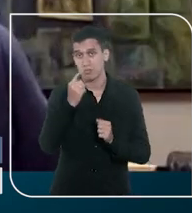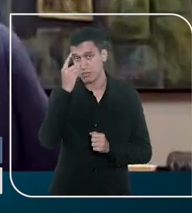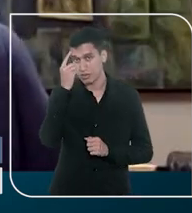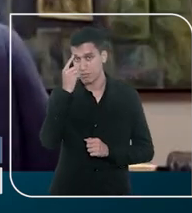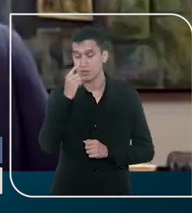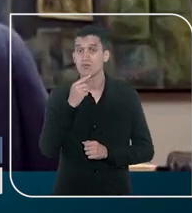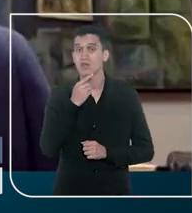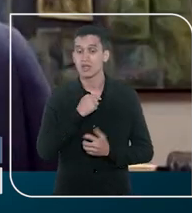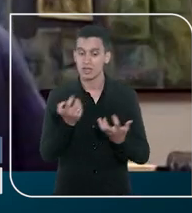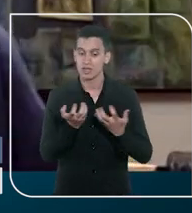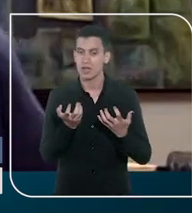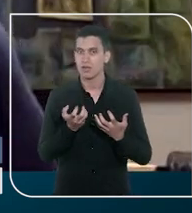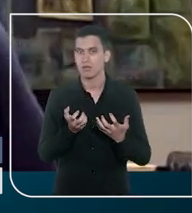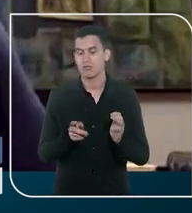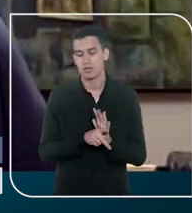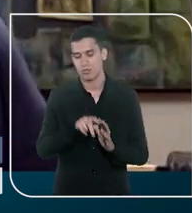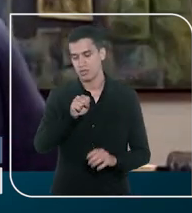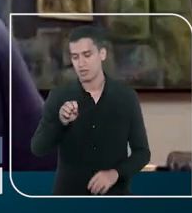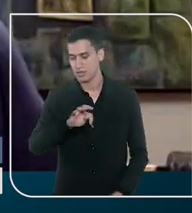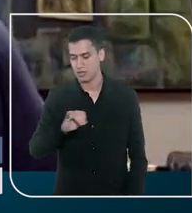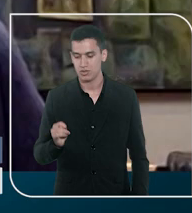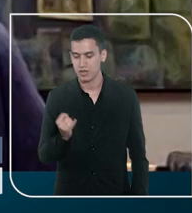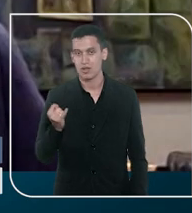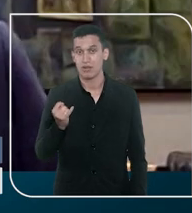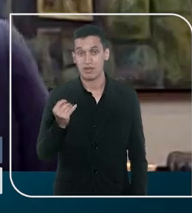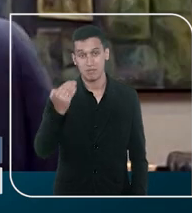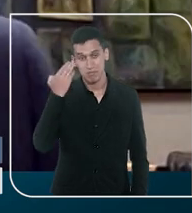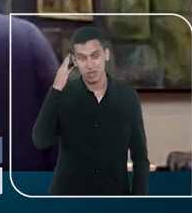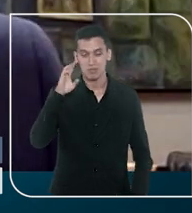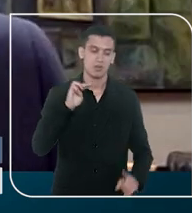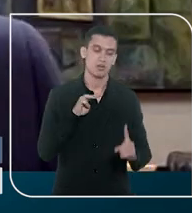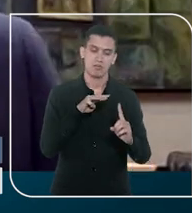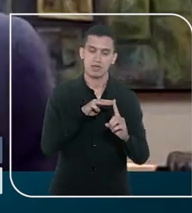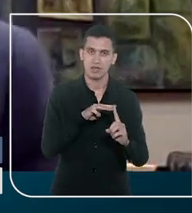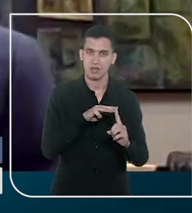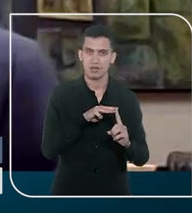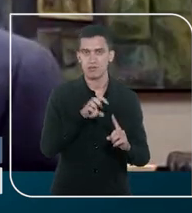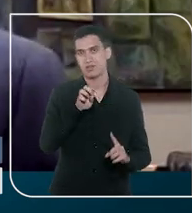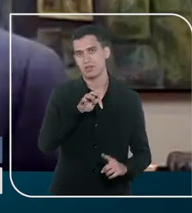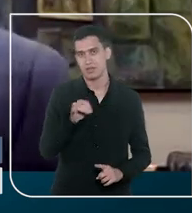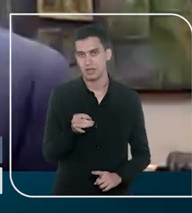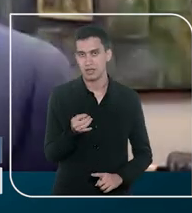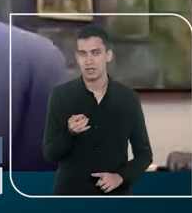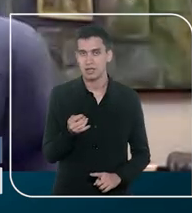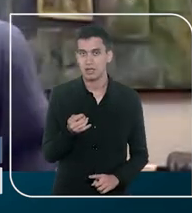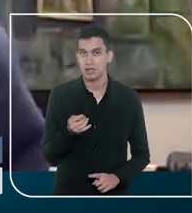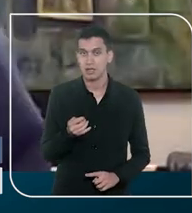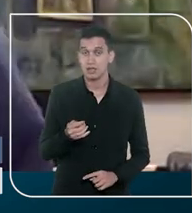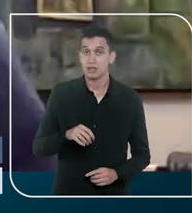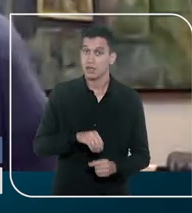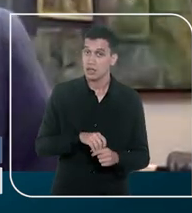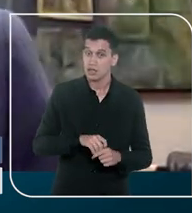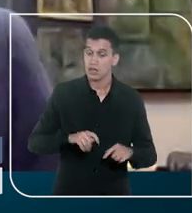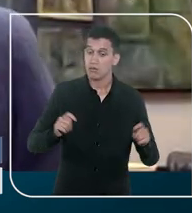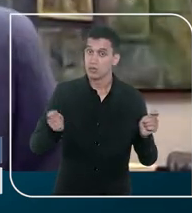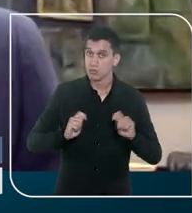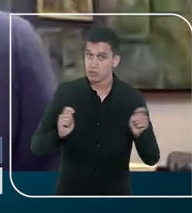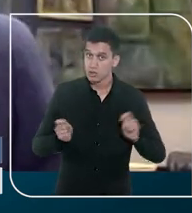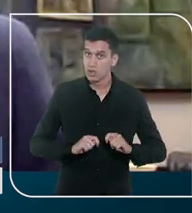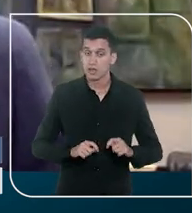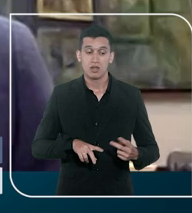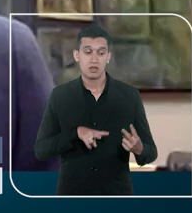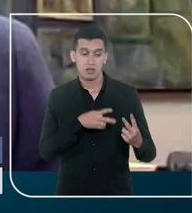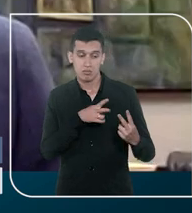STJ, uma das principais missões. Entre as possibilidades, hipóteses